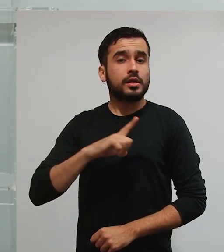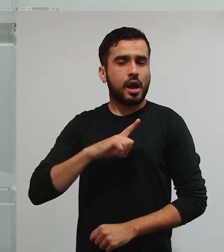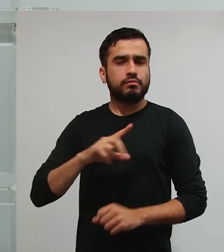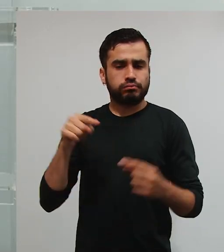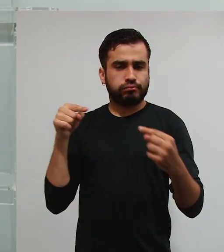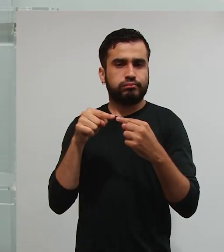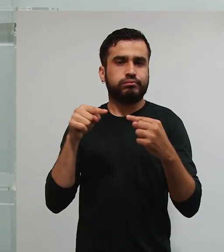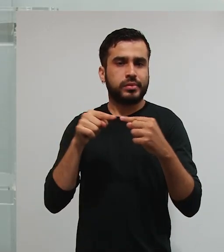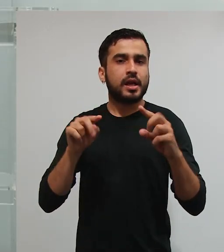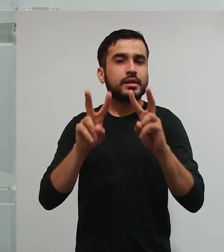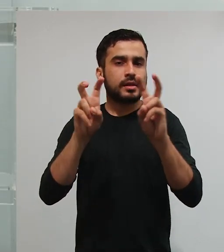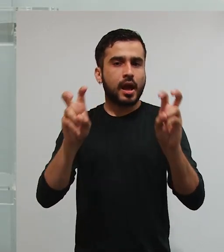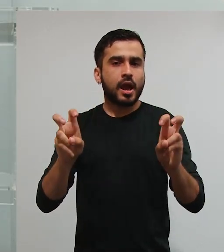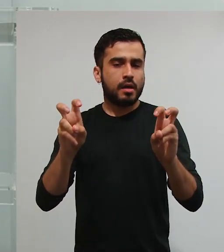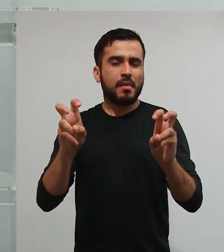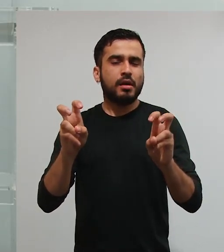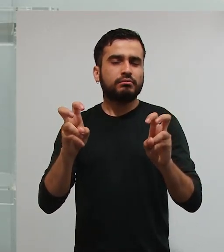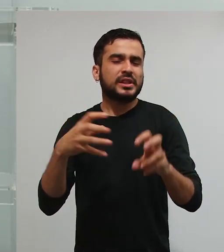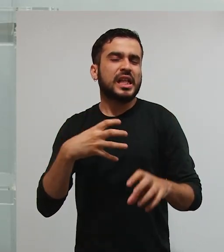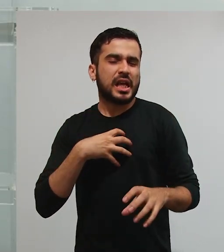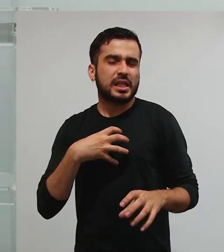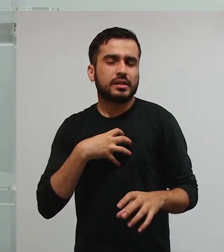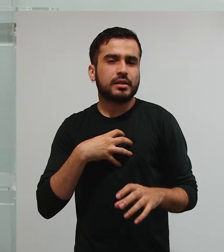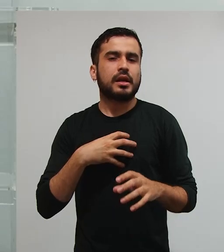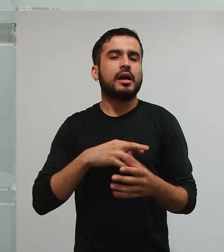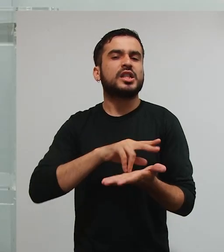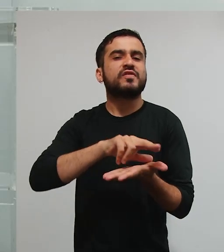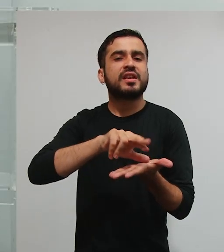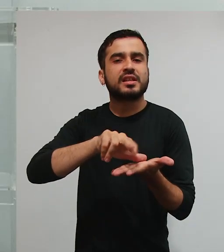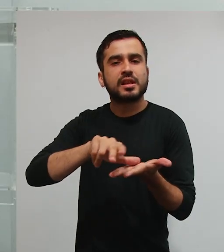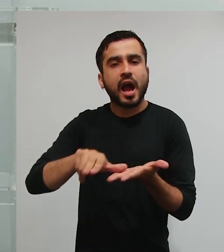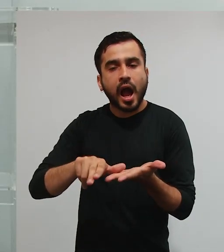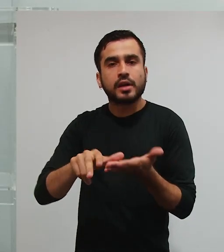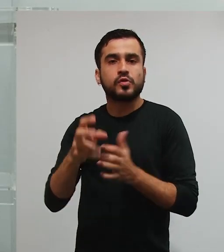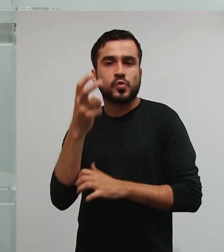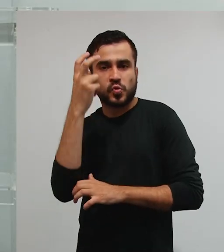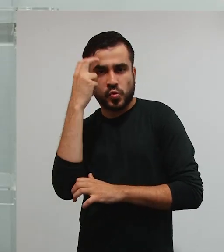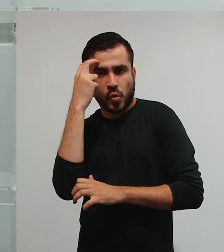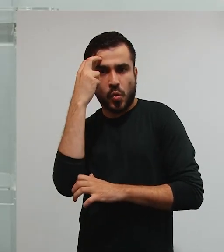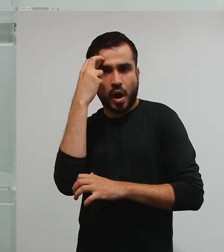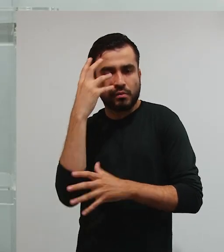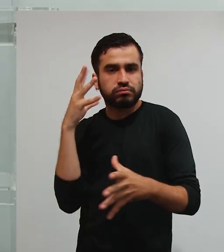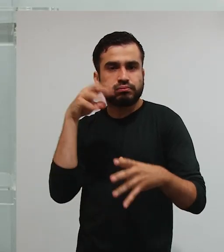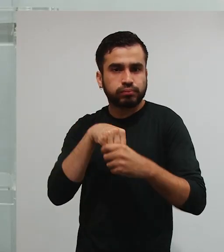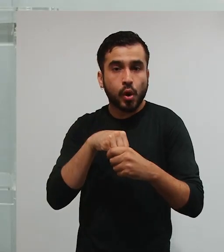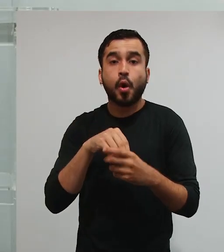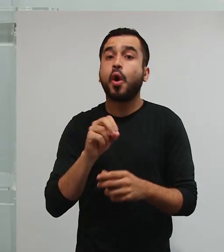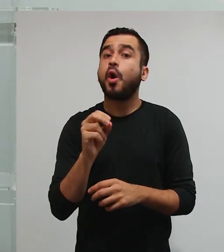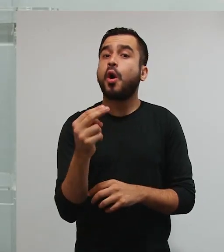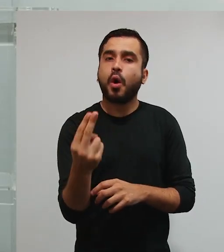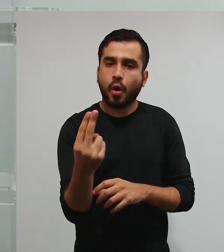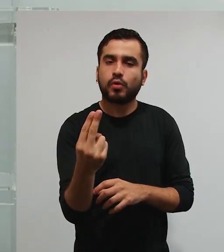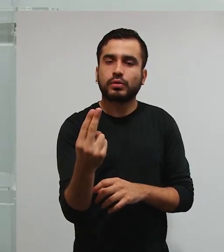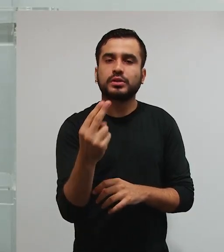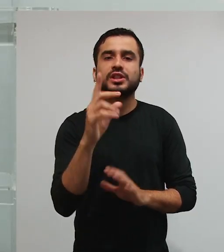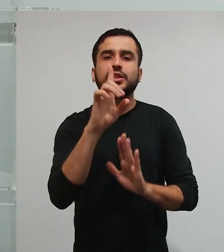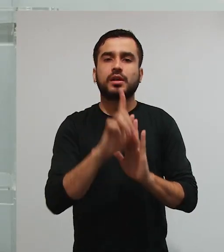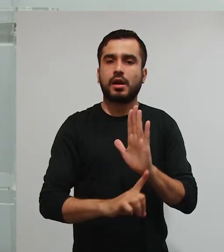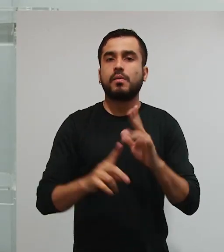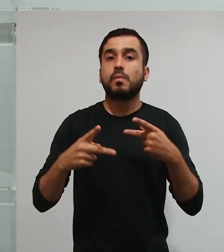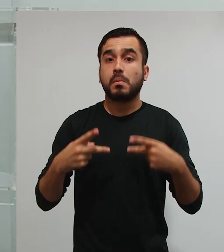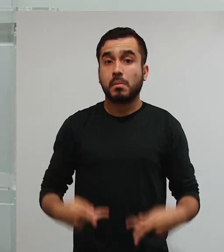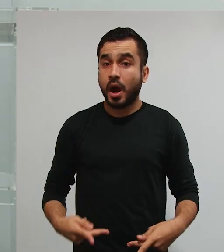temas sensíveis como a diversidade, como a interculturalidade, como os direitos humanos, né, e podem